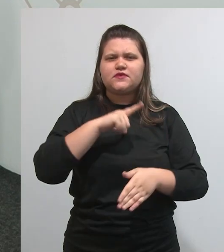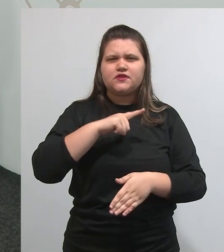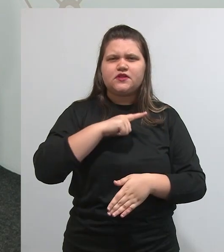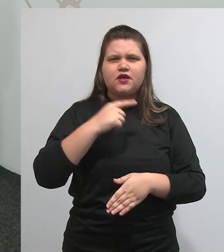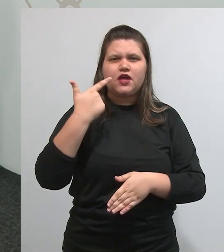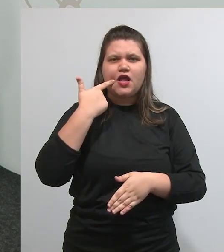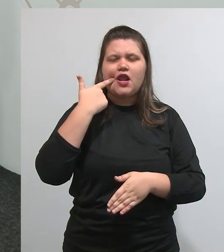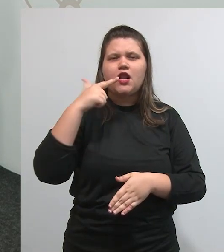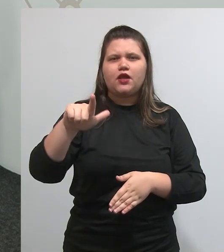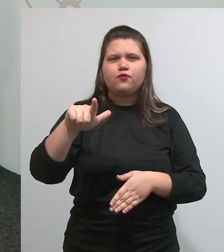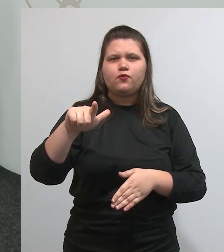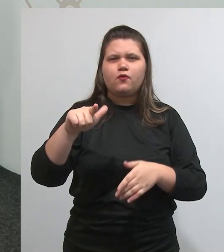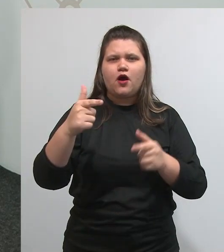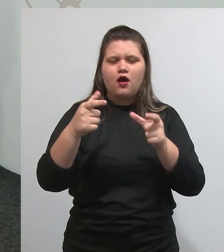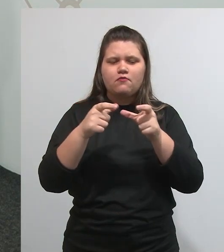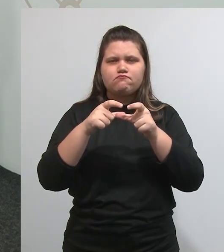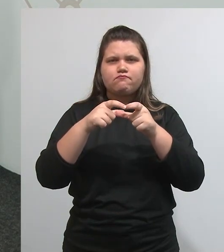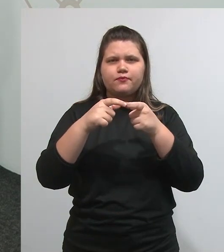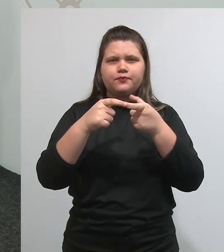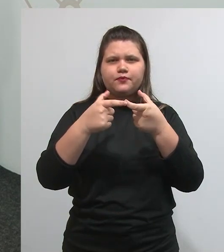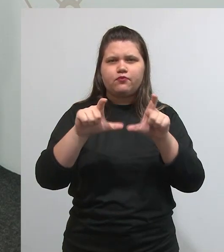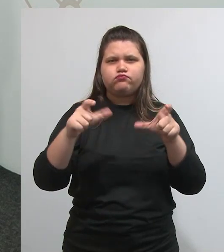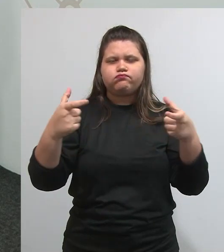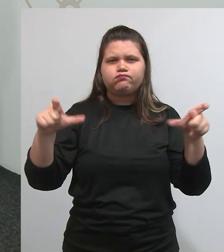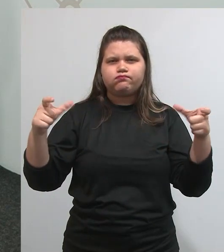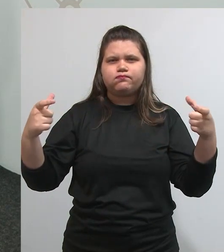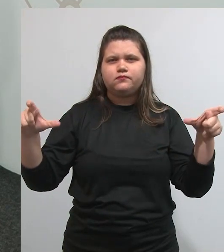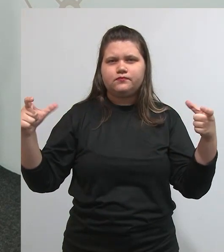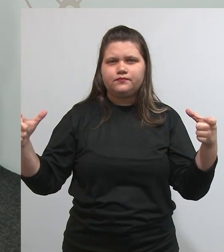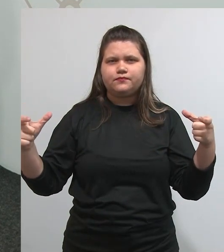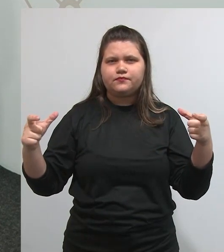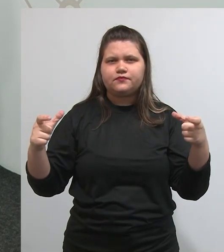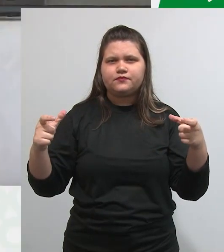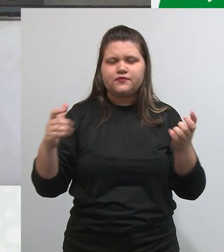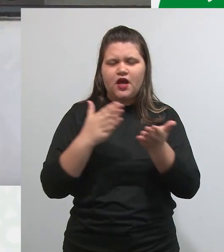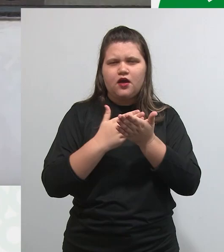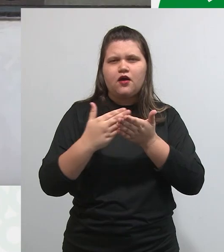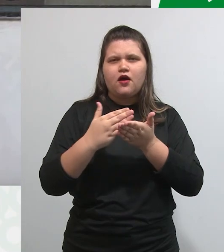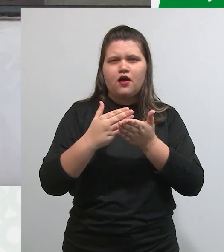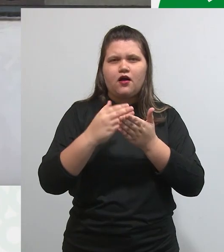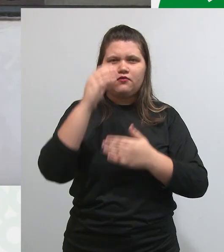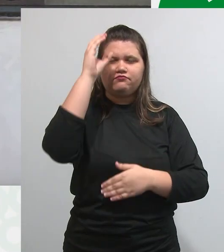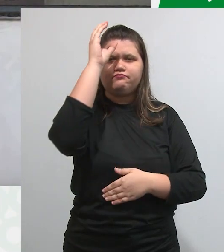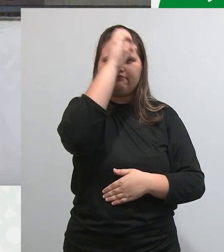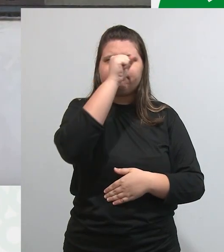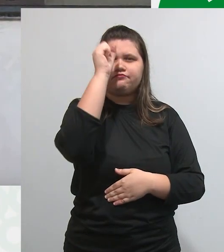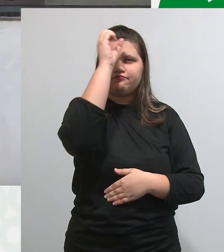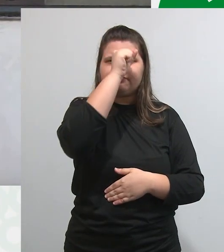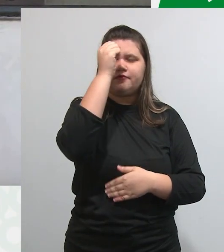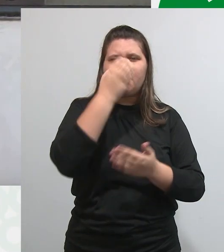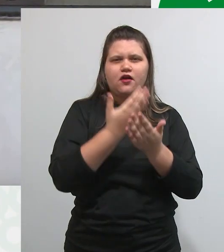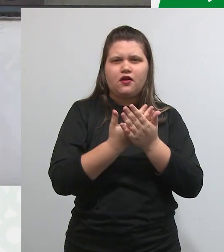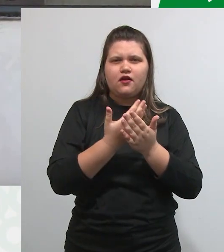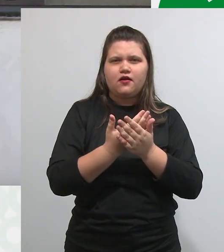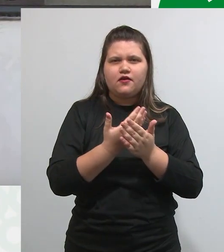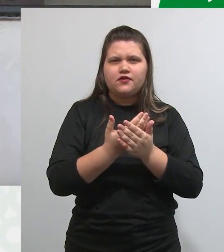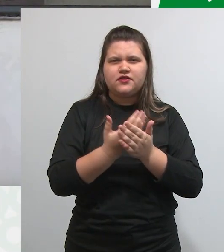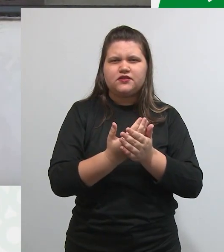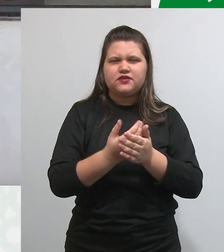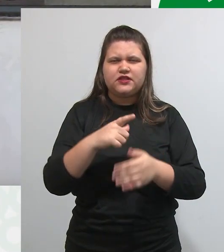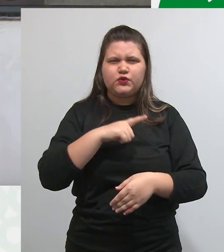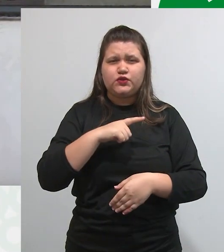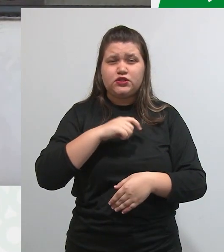tinha sua própria gramática. E aí nós começamos a estudar. Aí na época eu tinha 8